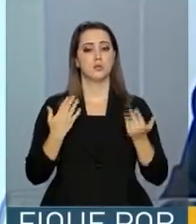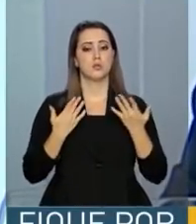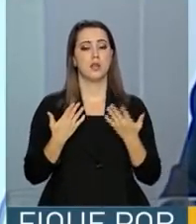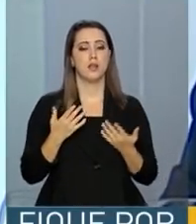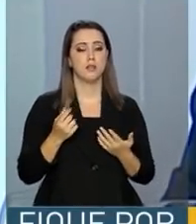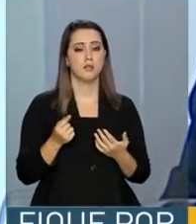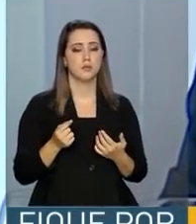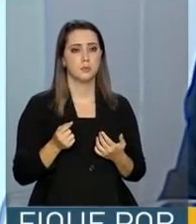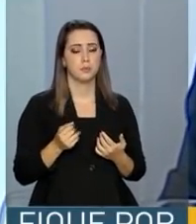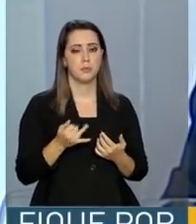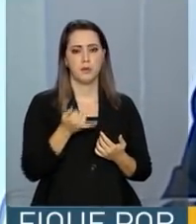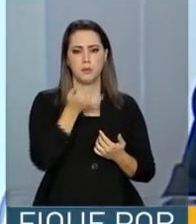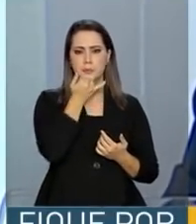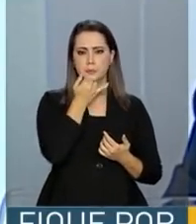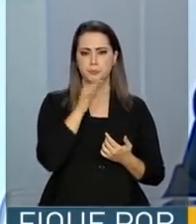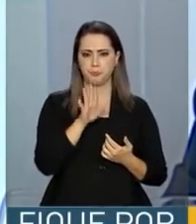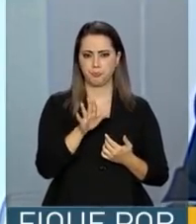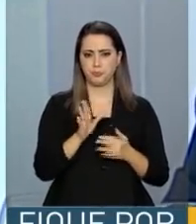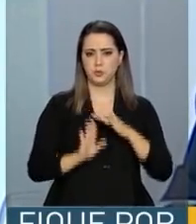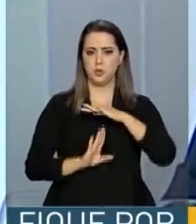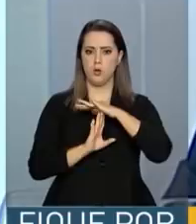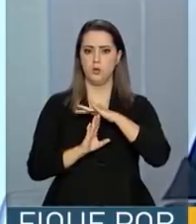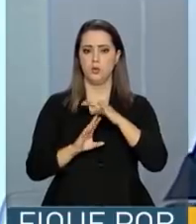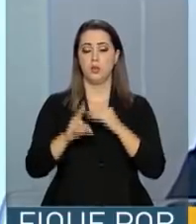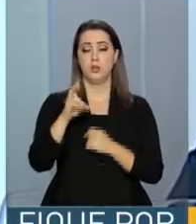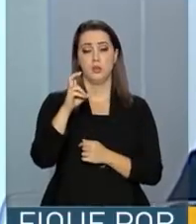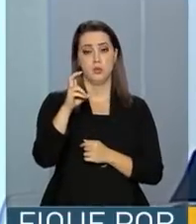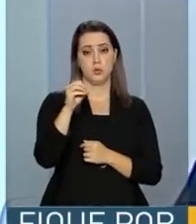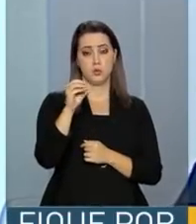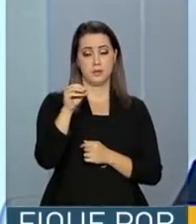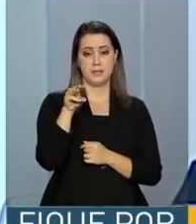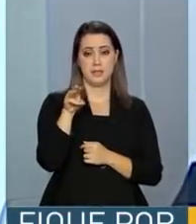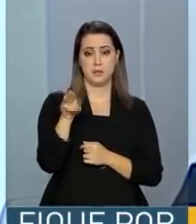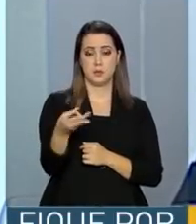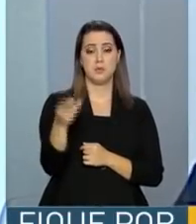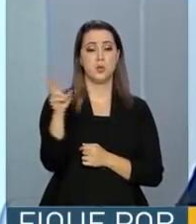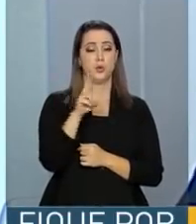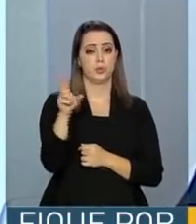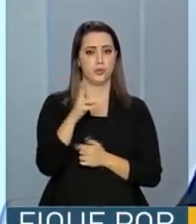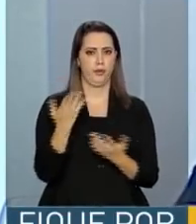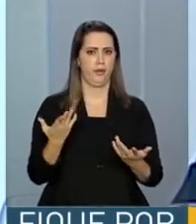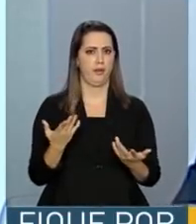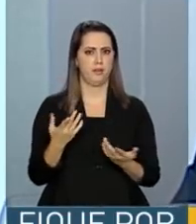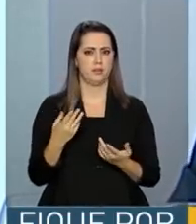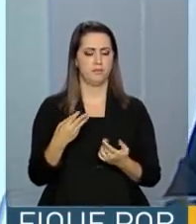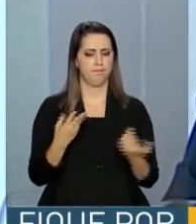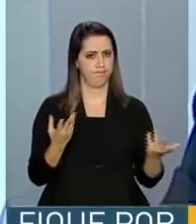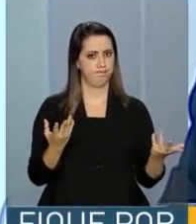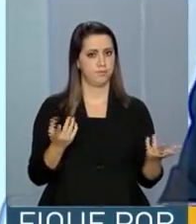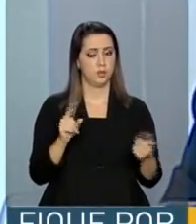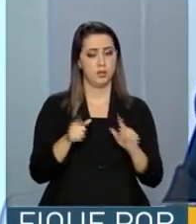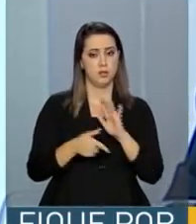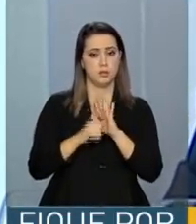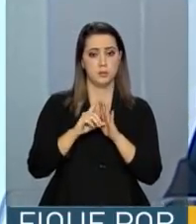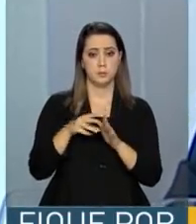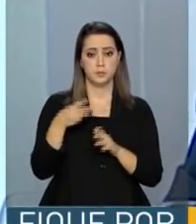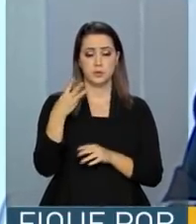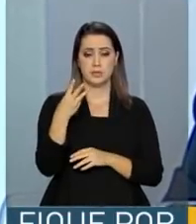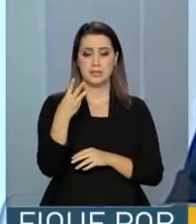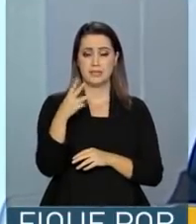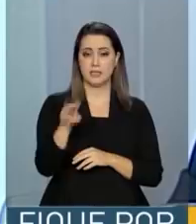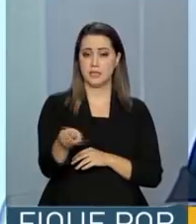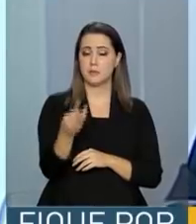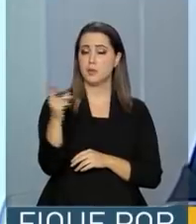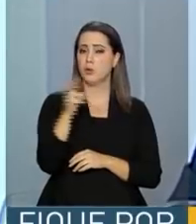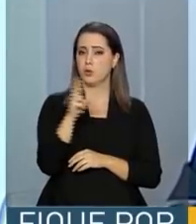para quem deixar de pagar a dívida por um período naqueles seis meses o estado são paulo 3 bilhões de reais para investir nos estados e